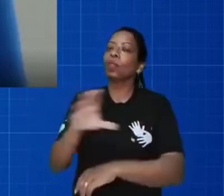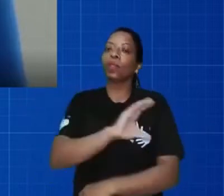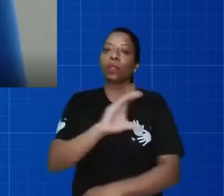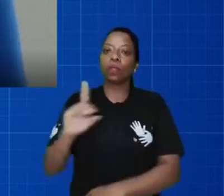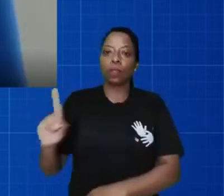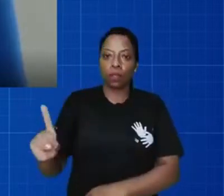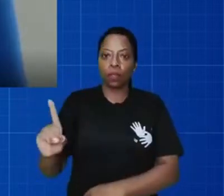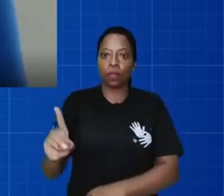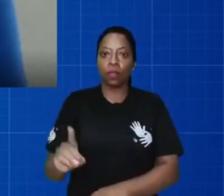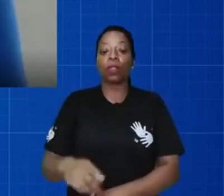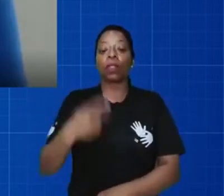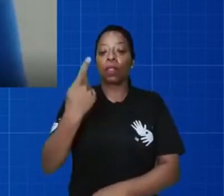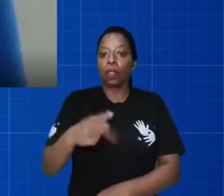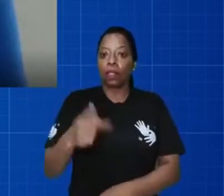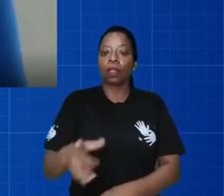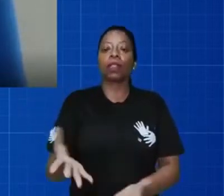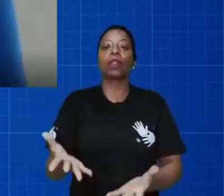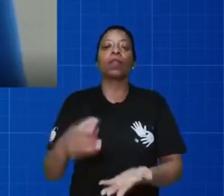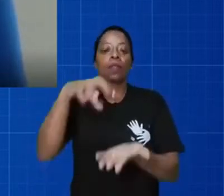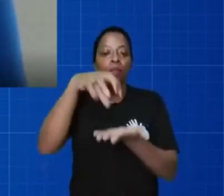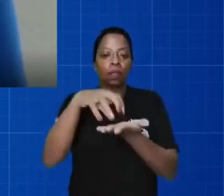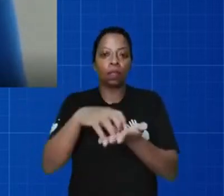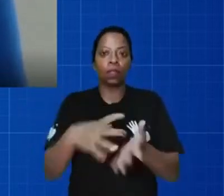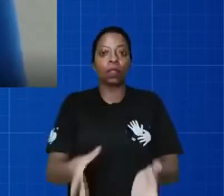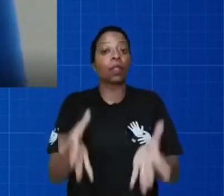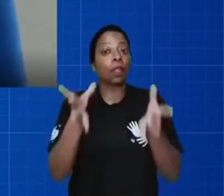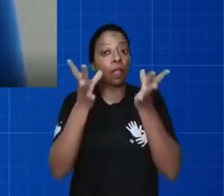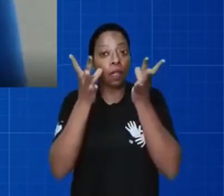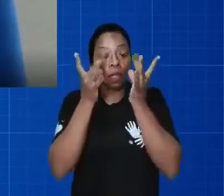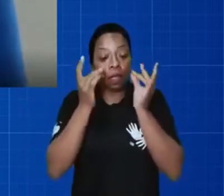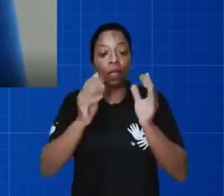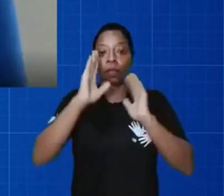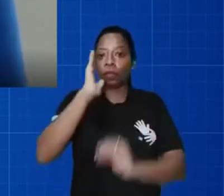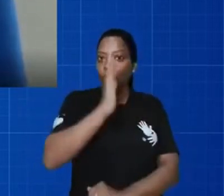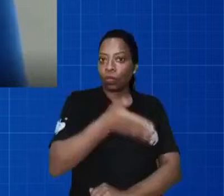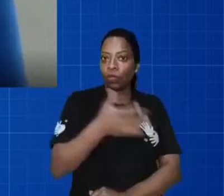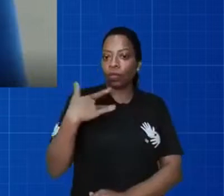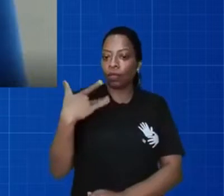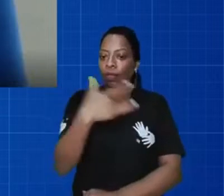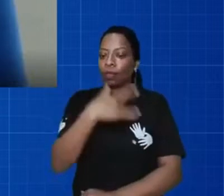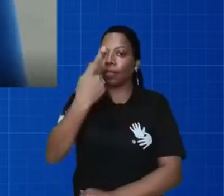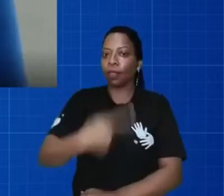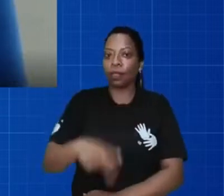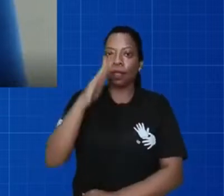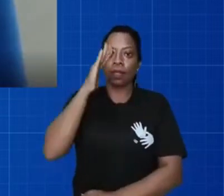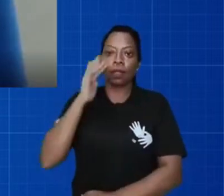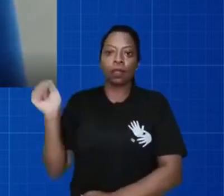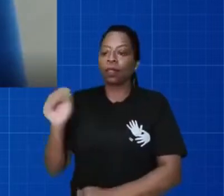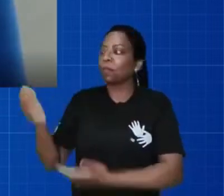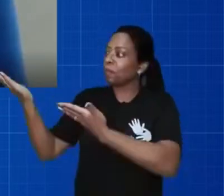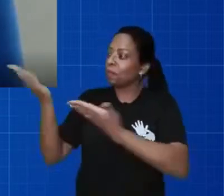imunização do Departamento de Atenção Primária do município de Araucária. Agora eu vou passar a palavra para os meus colegas fazerem a